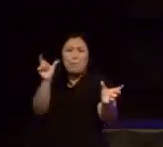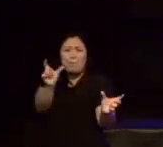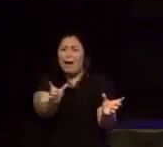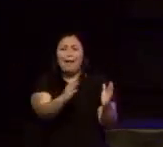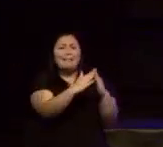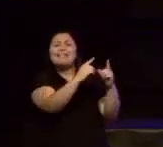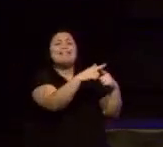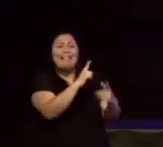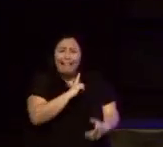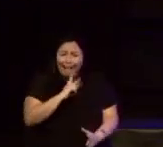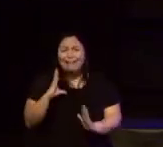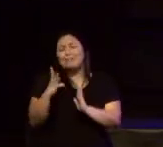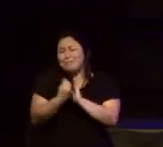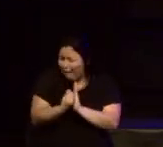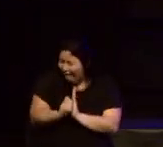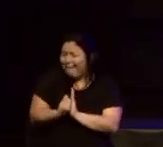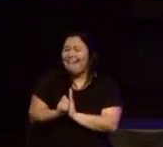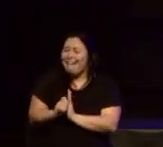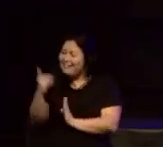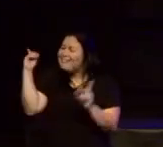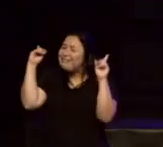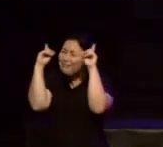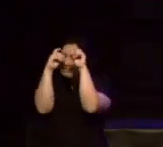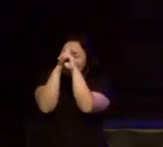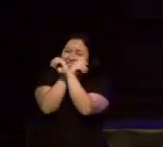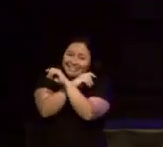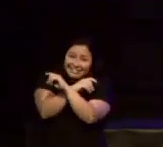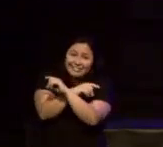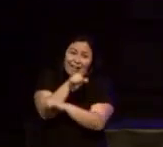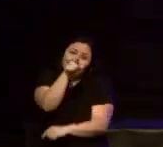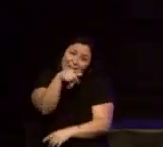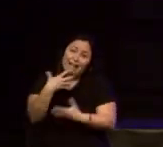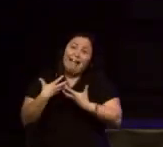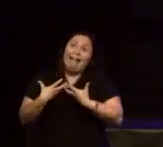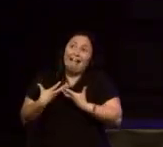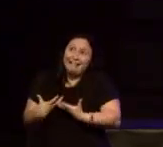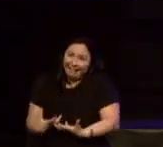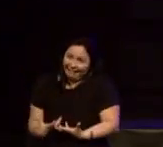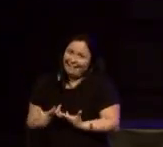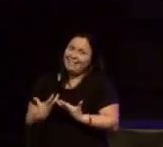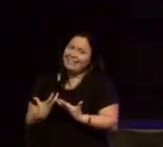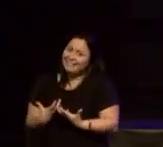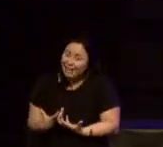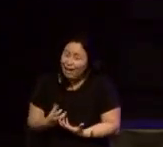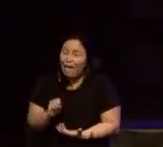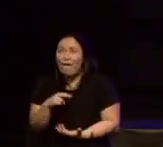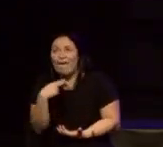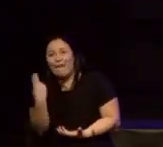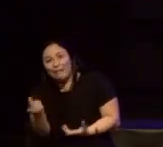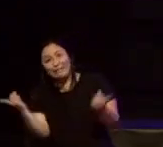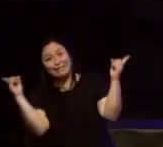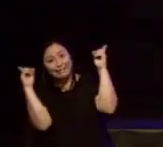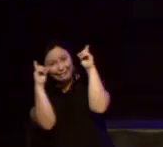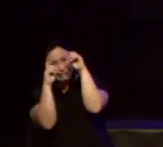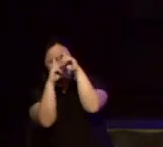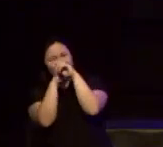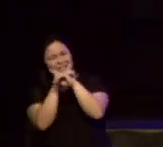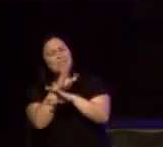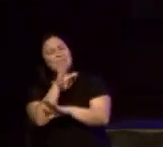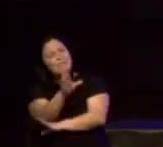gente difícil. Talvez você seja difícil. Mas a gente te ama até o